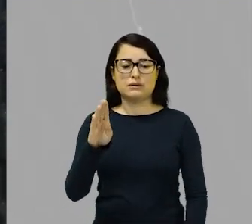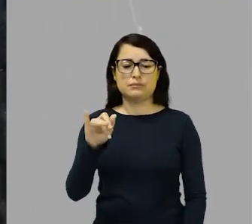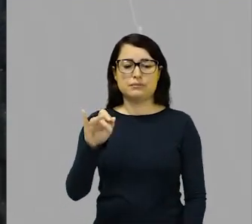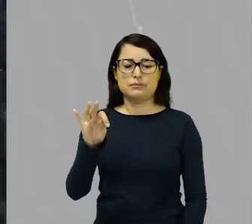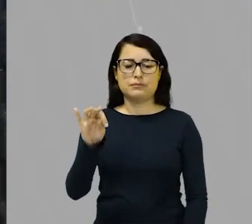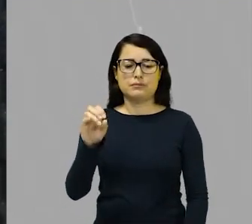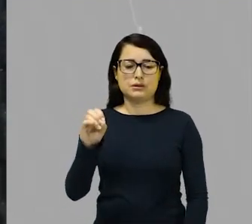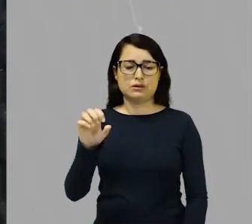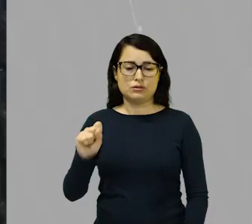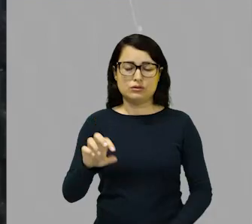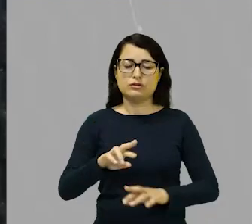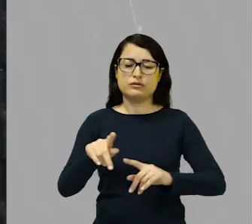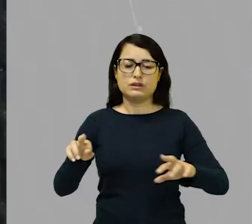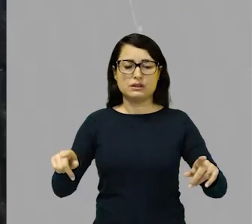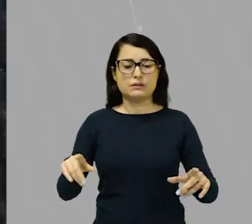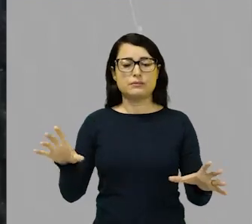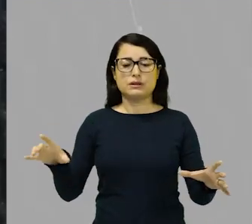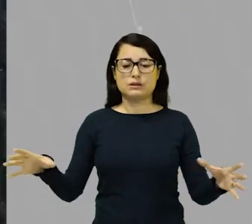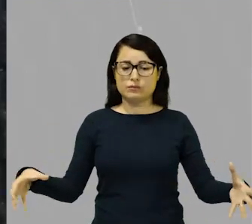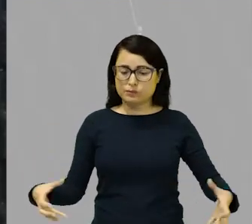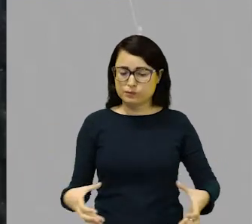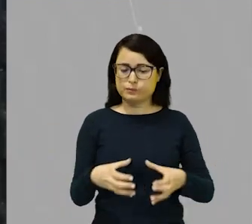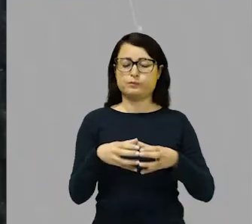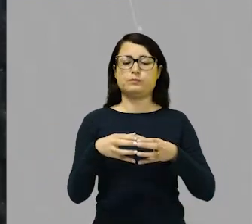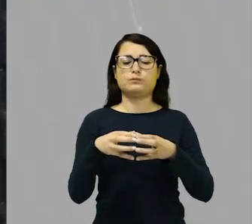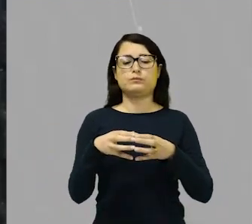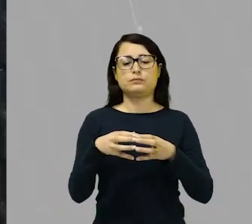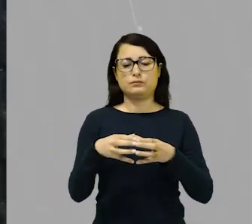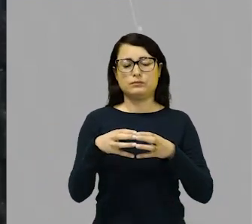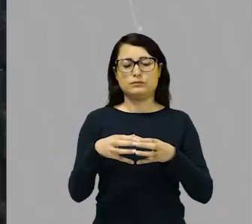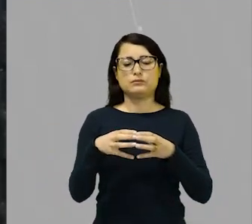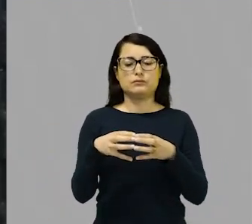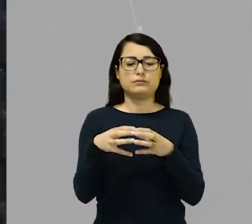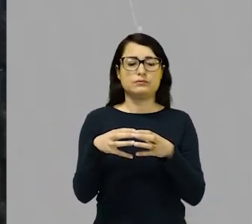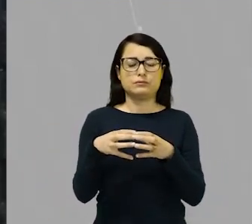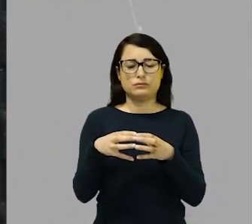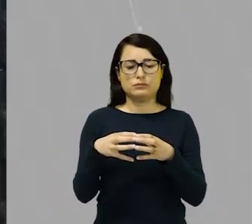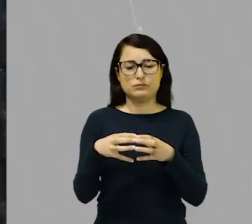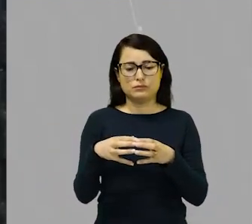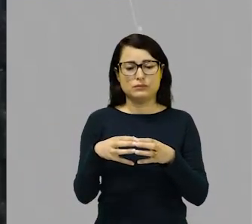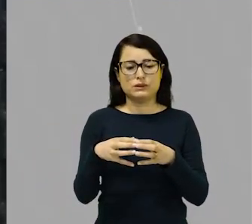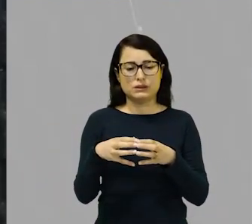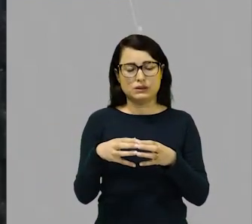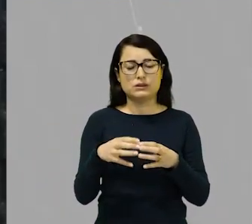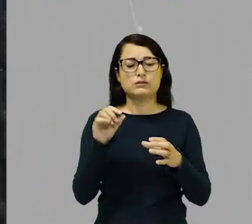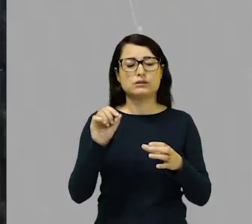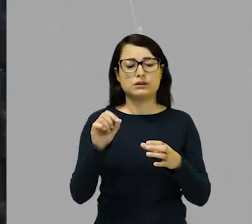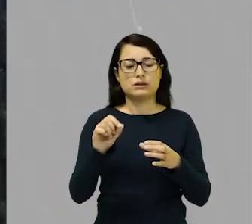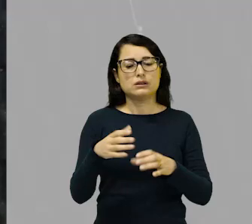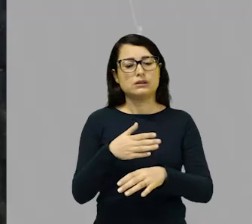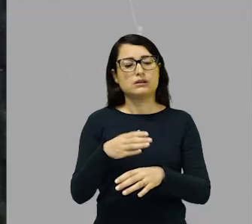todos eles integram ali um conjunto macro, um universo, que é o universo da cultura,